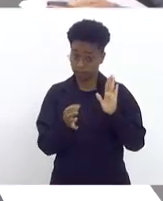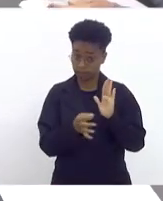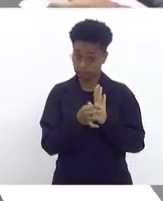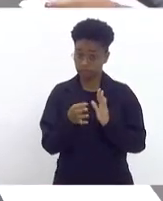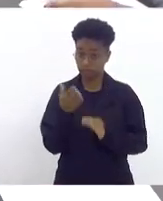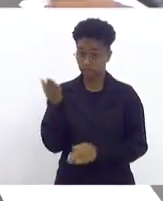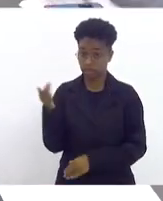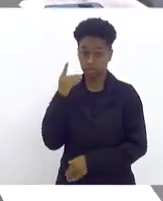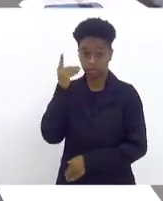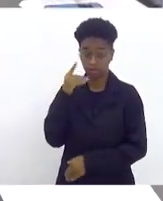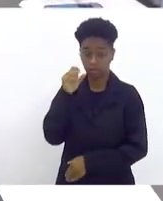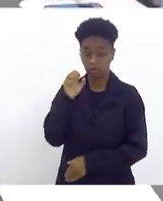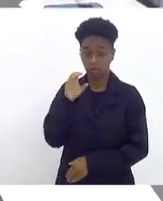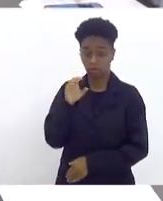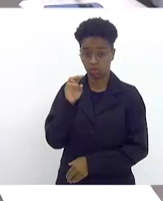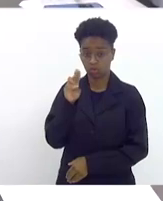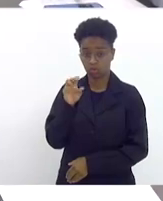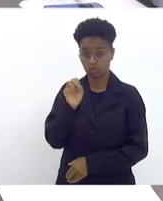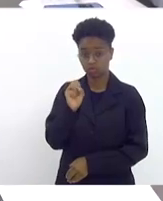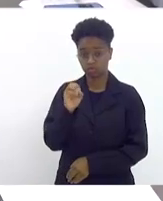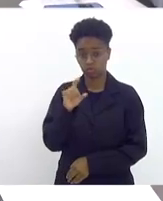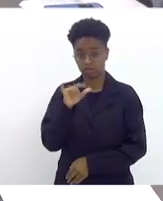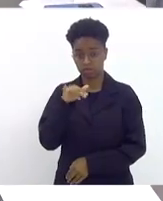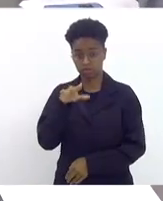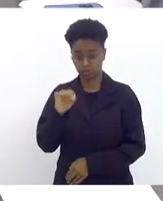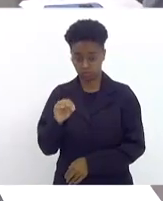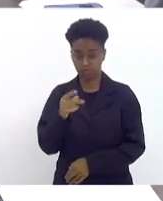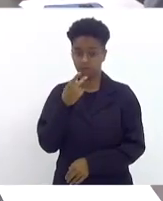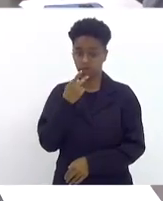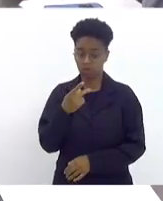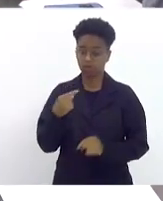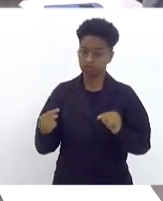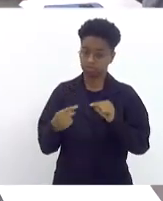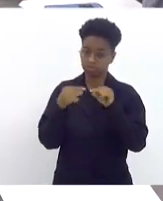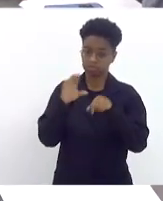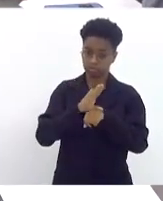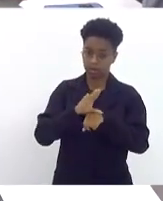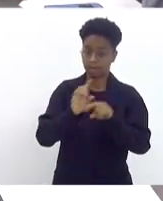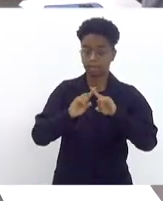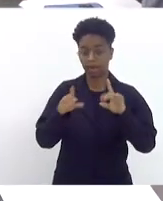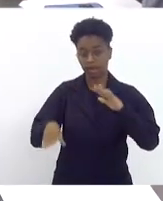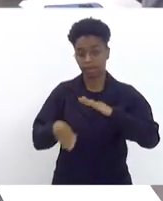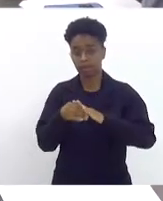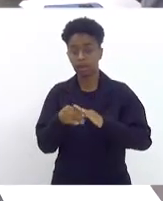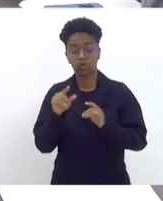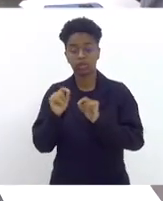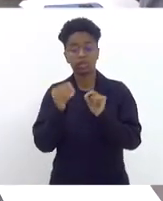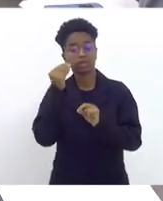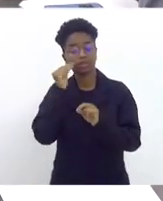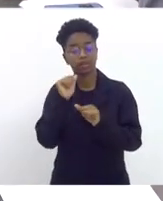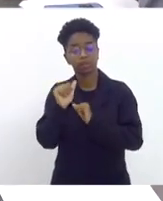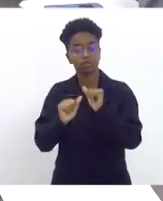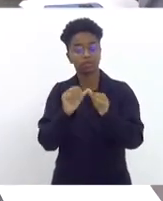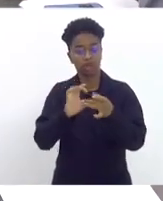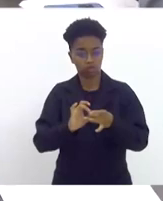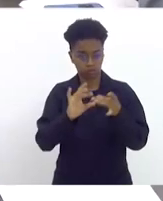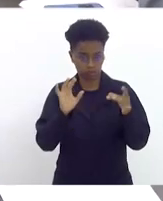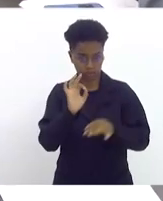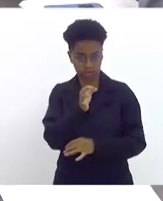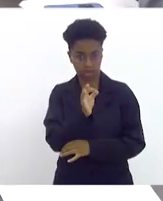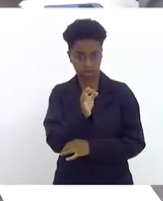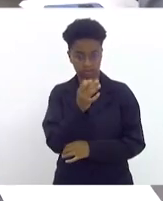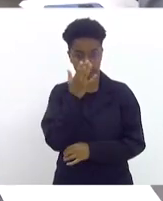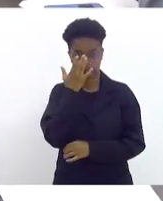cozolino pela pela nacionalidade com emendas no sentido de transformar em autorizativo